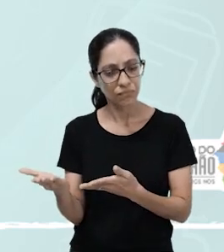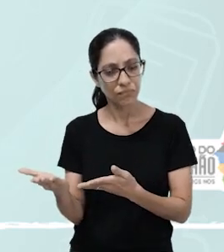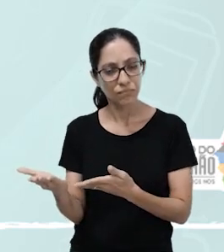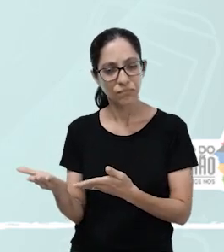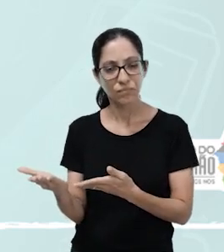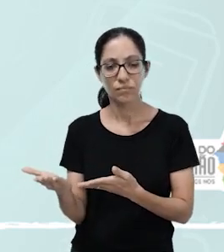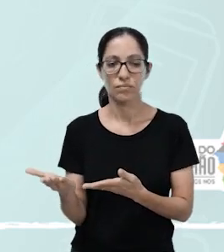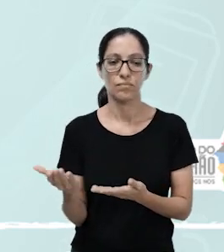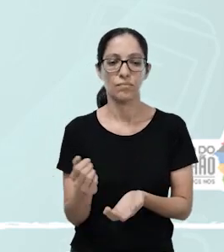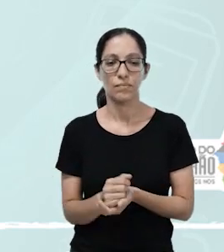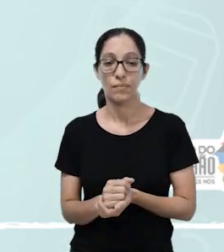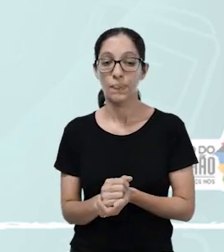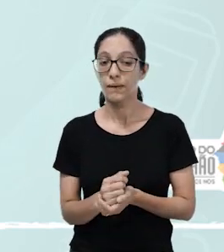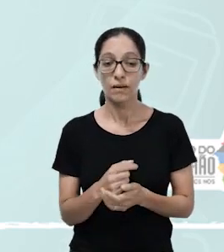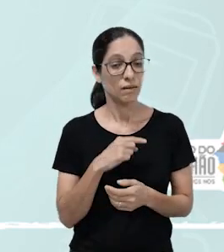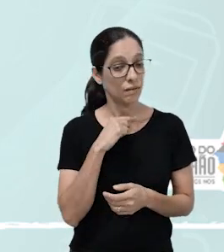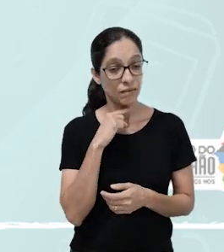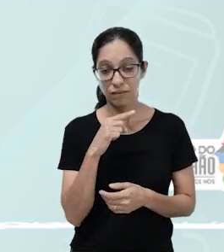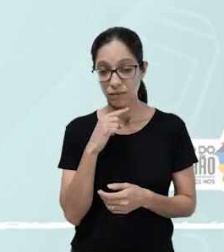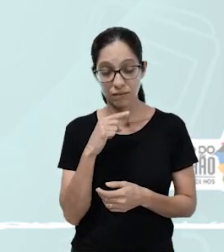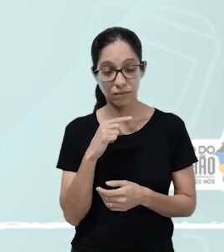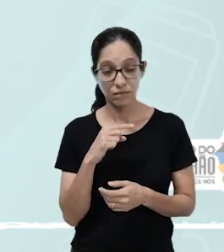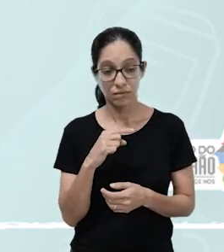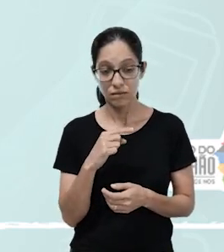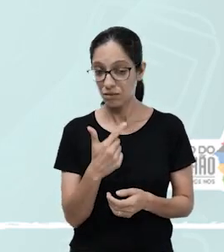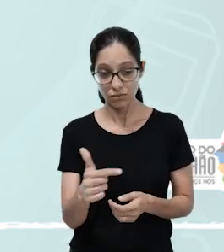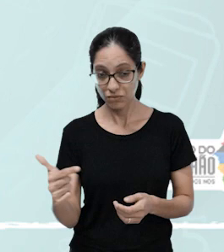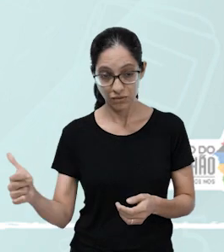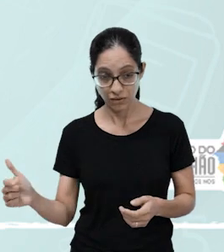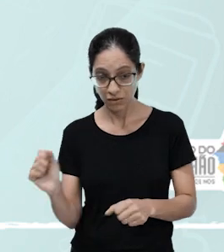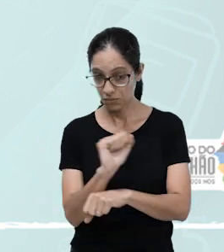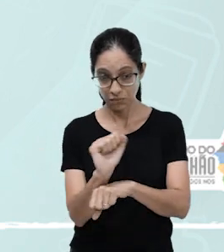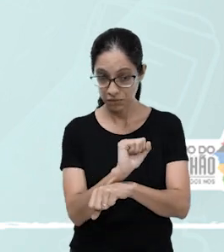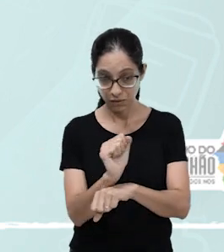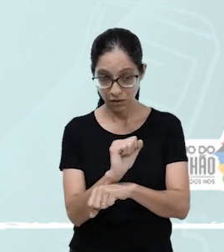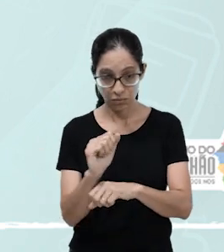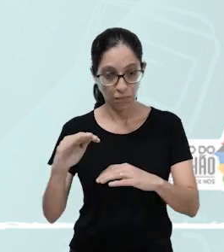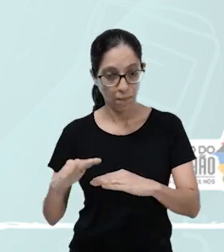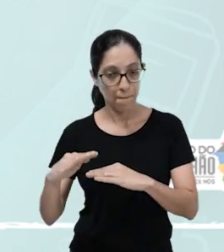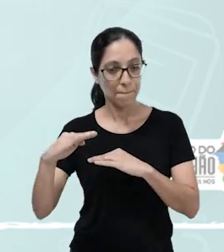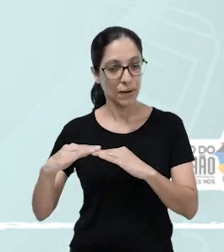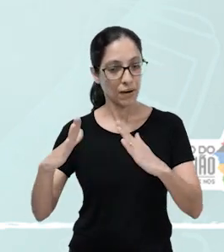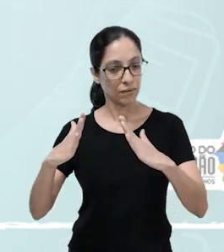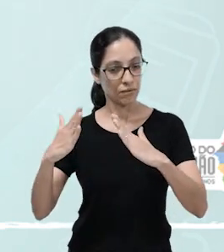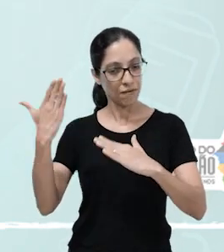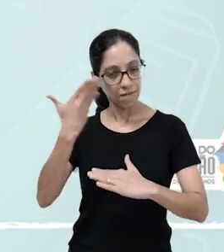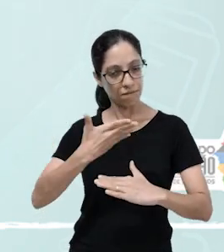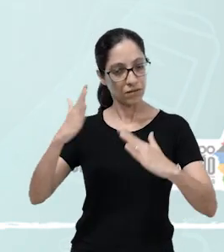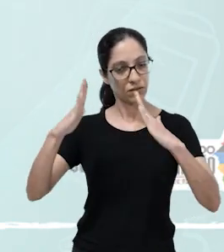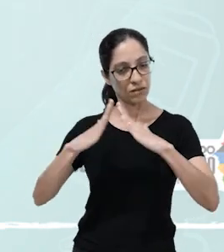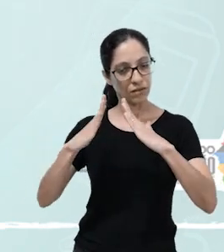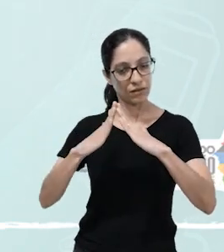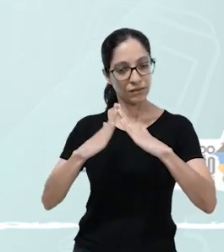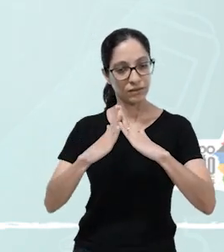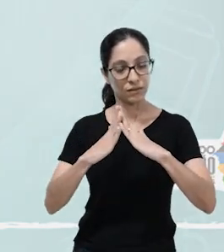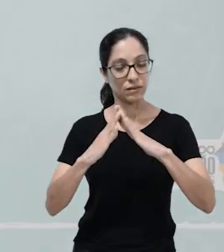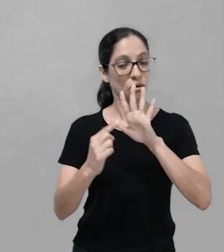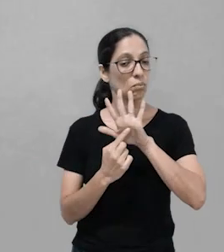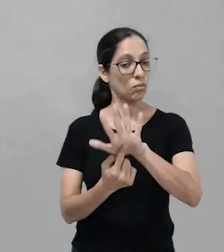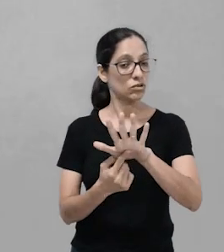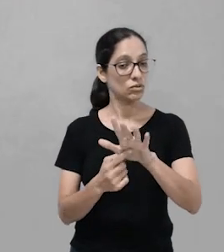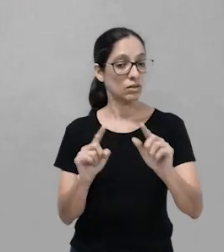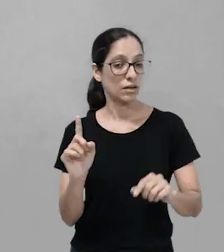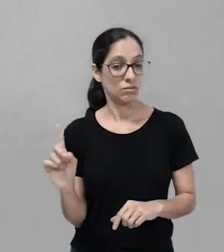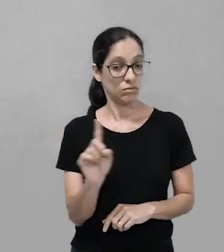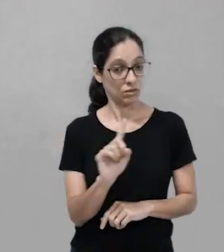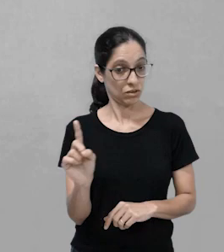in front of my house. Nenhum carro está estacionado em frente à minha casa. Sentido negativo, não tem nenhum carro.